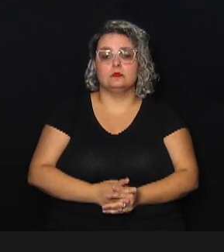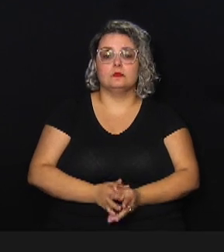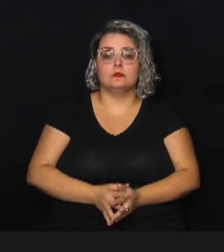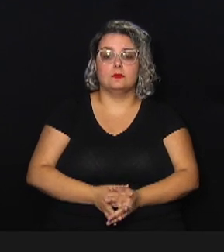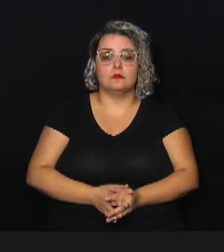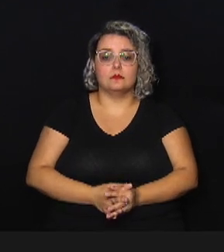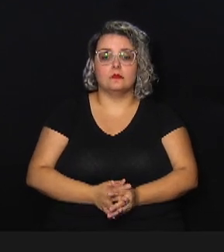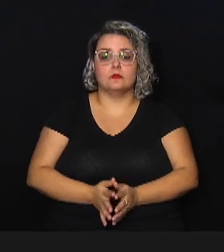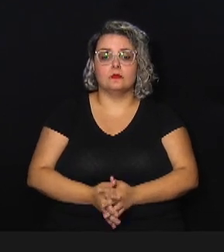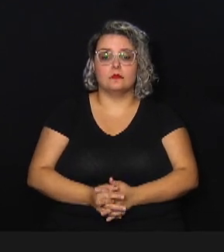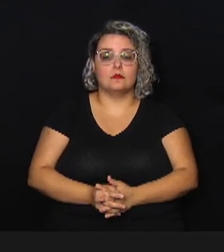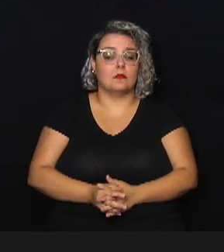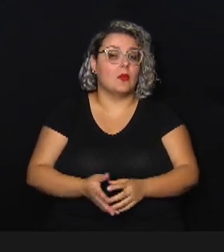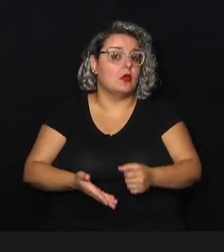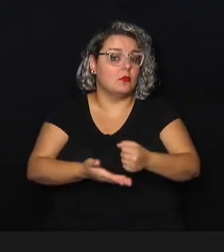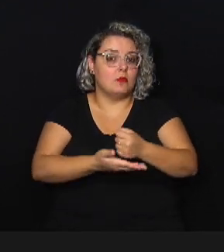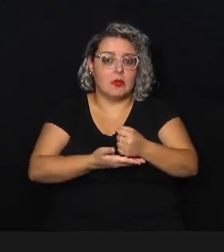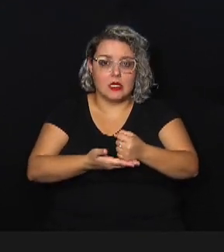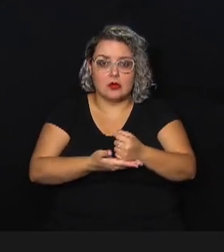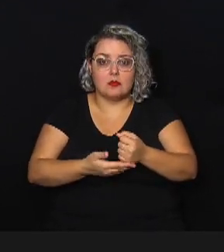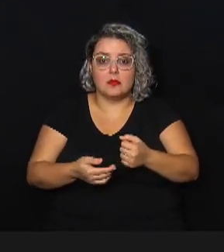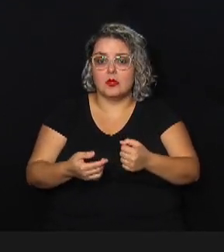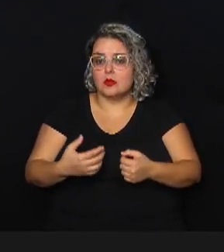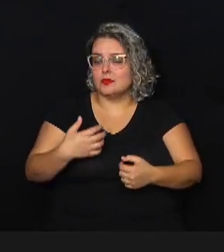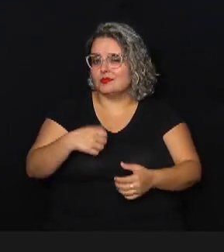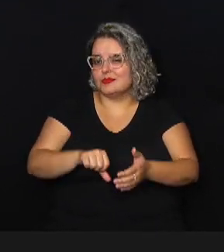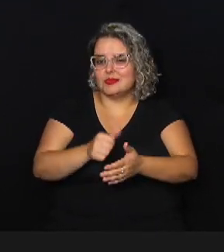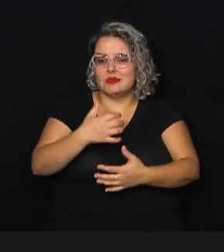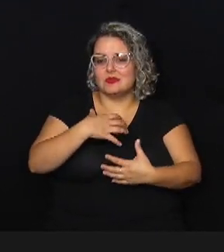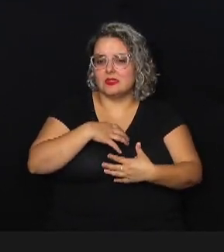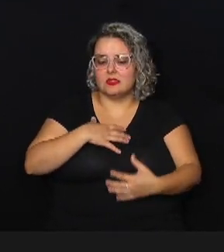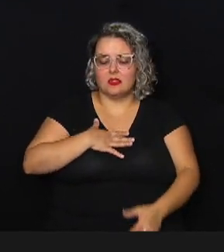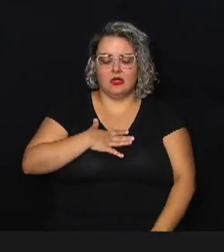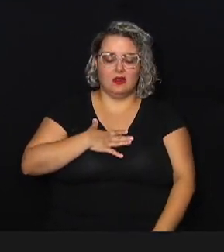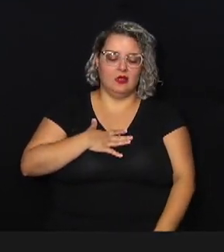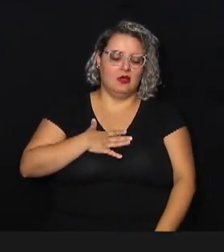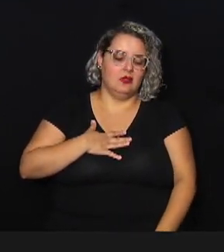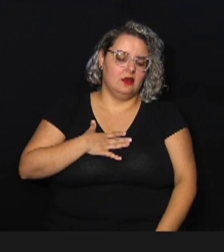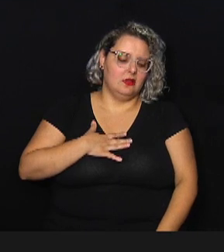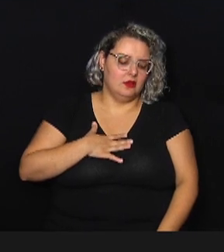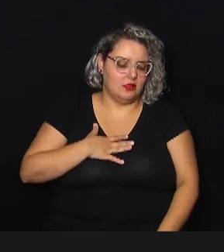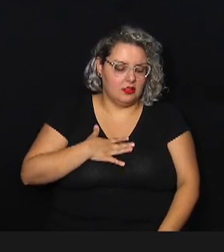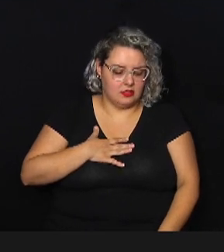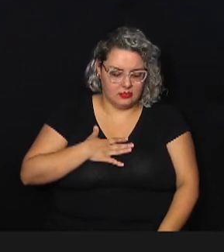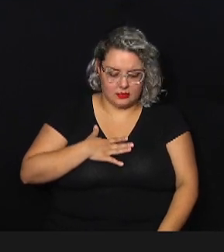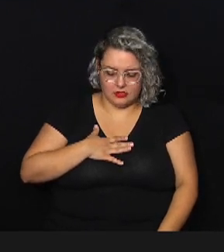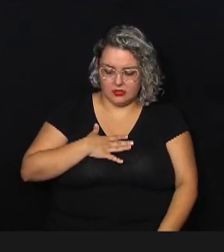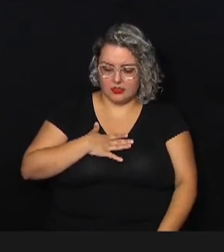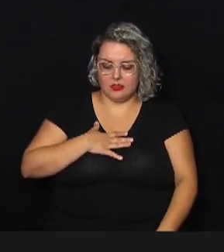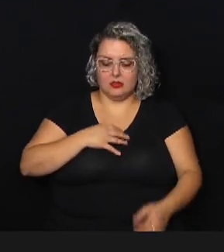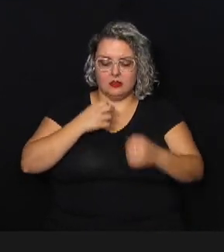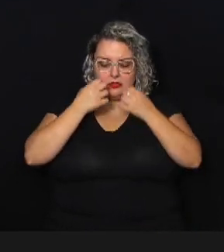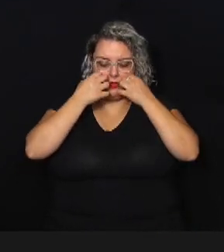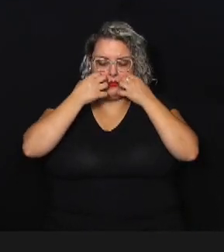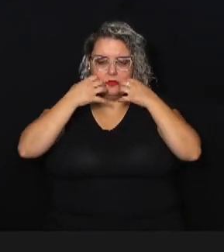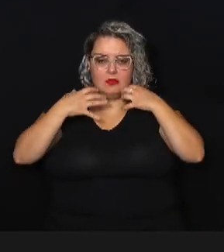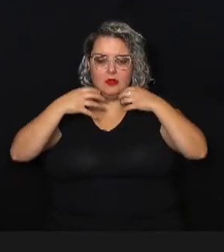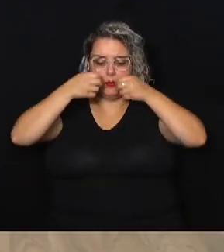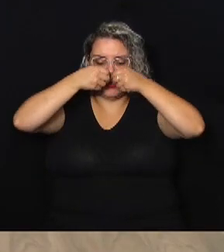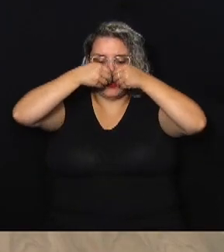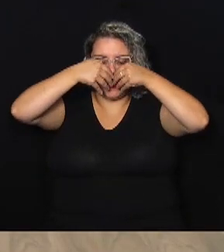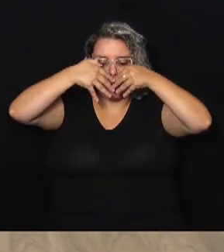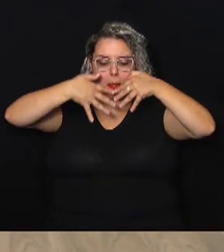mas basicamente, os primeiros sintomas do paciente começam com cansaço, sangramento ou hematomas pelo corpo.